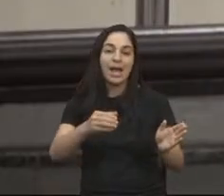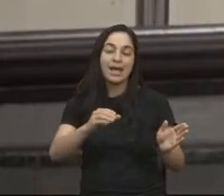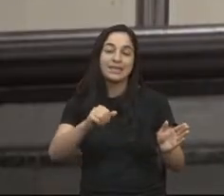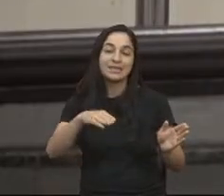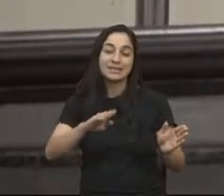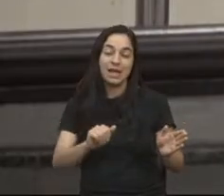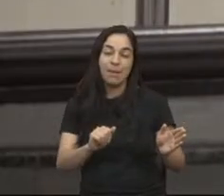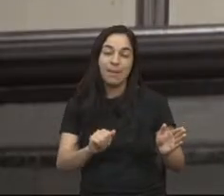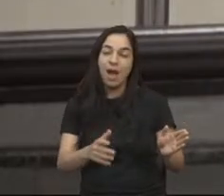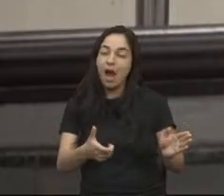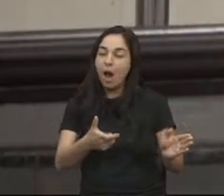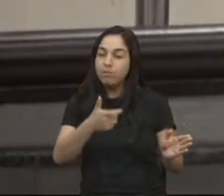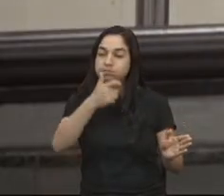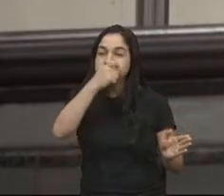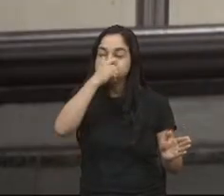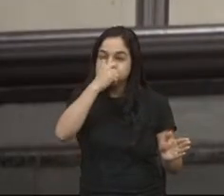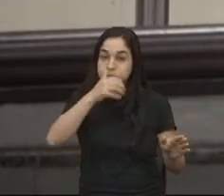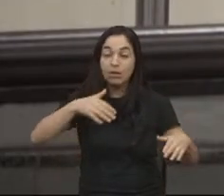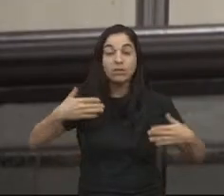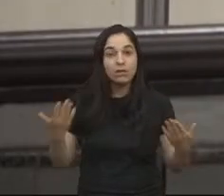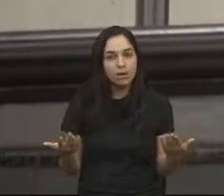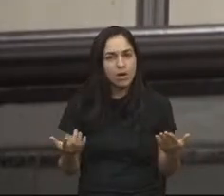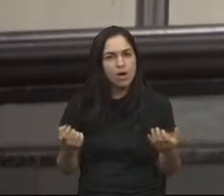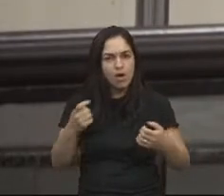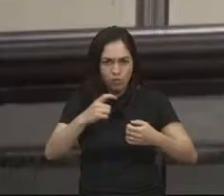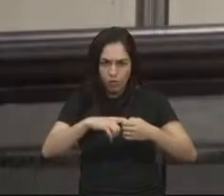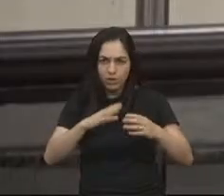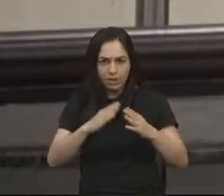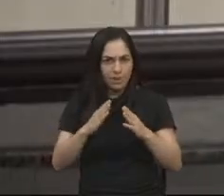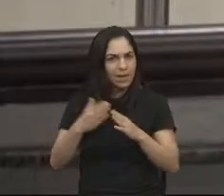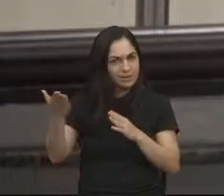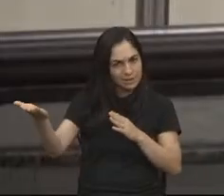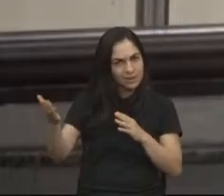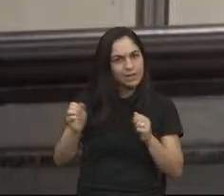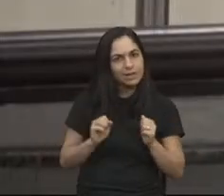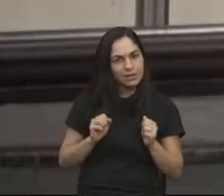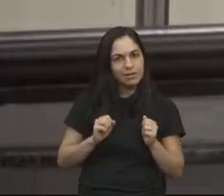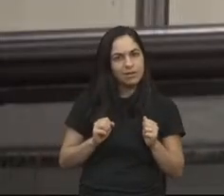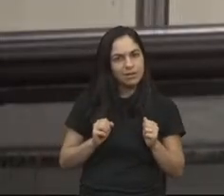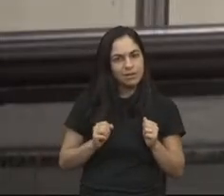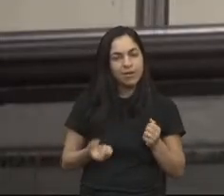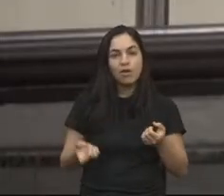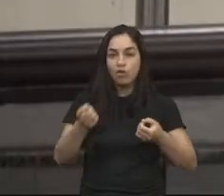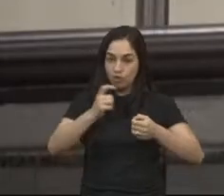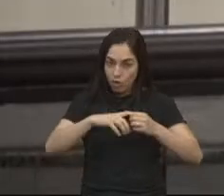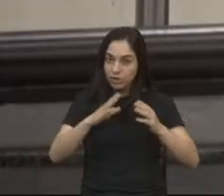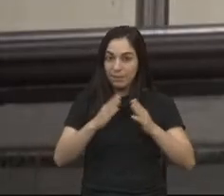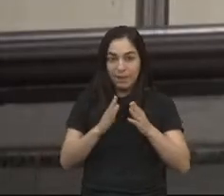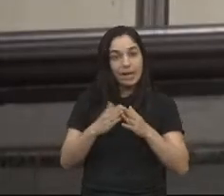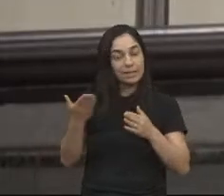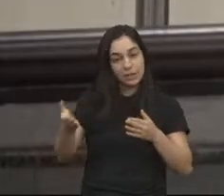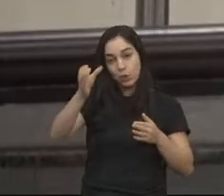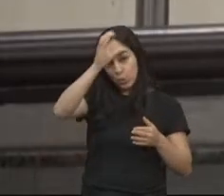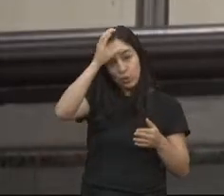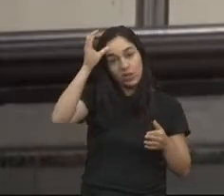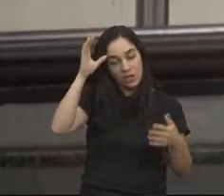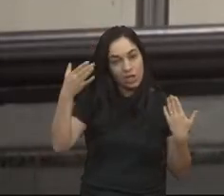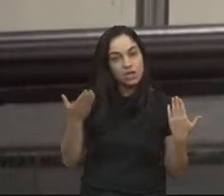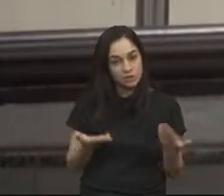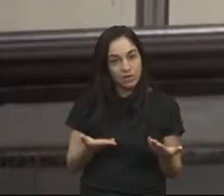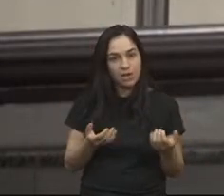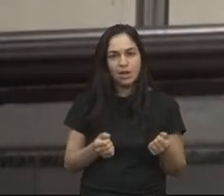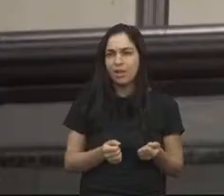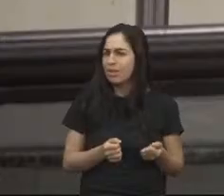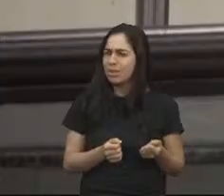cheia. Ele vai voltar com esse entulho para a casa do cliente? Ele vai levar para a casa dele? Ele